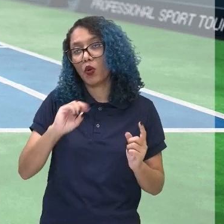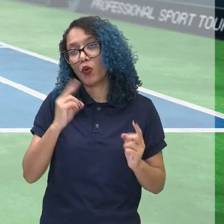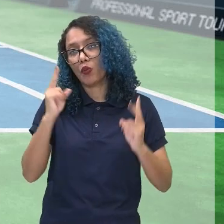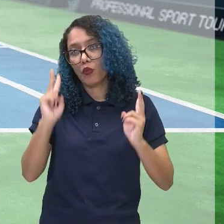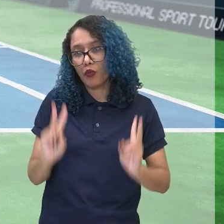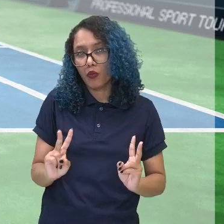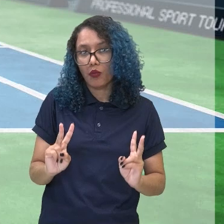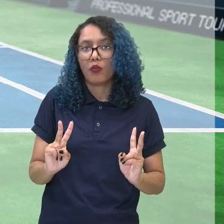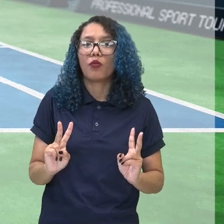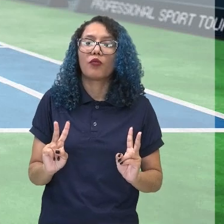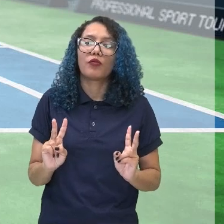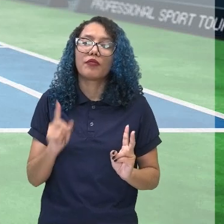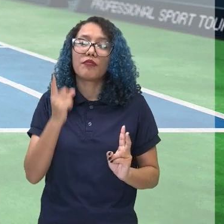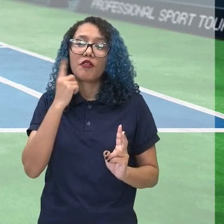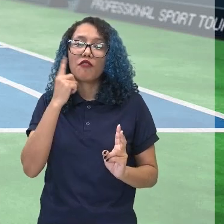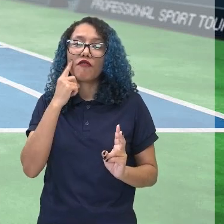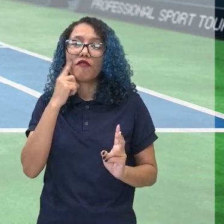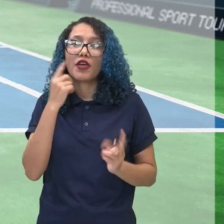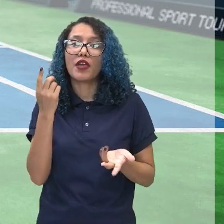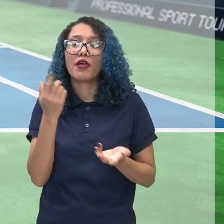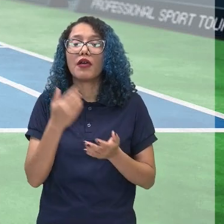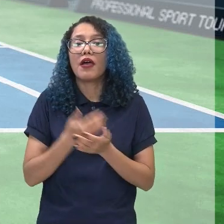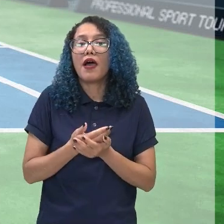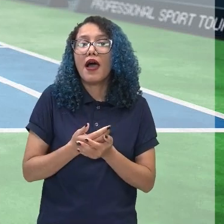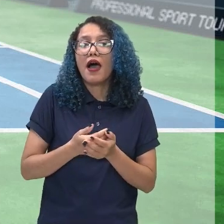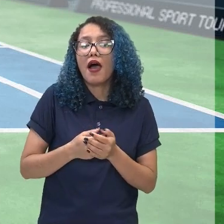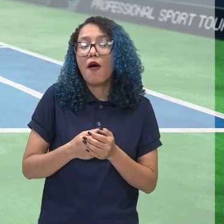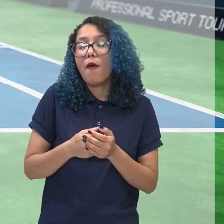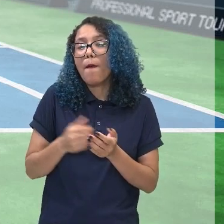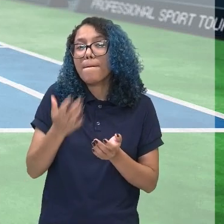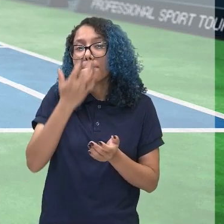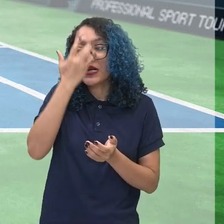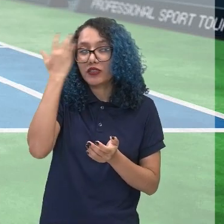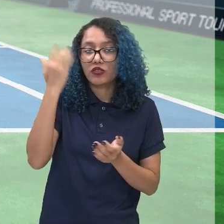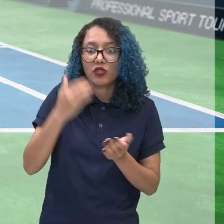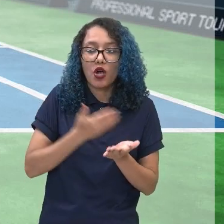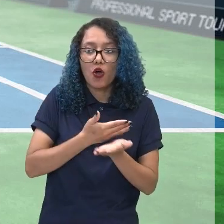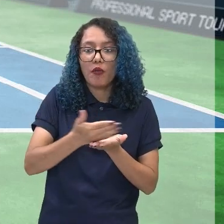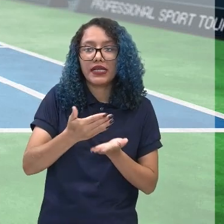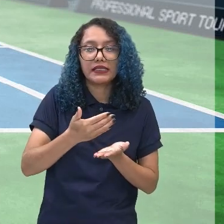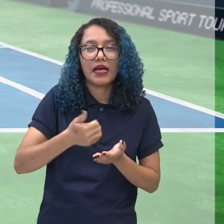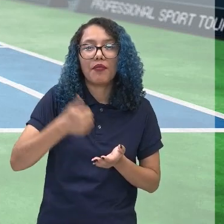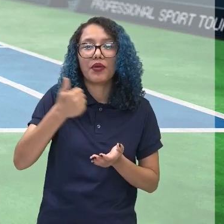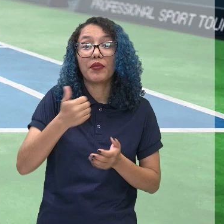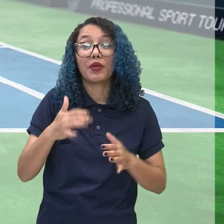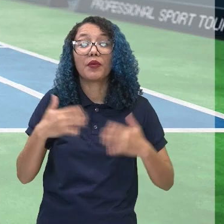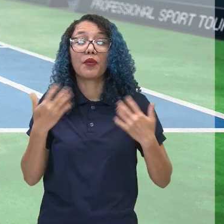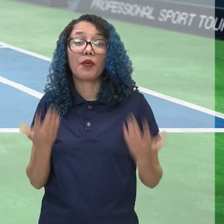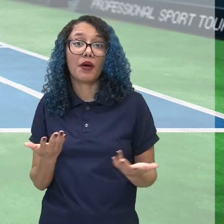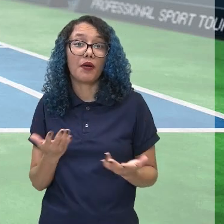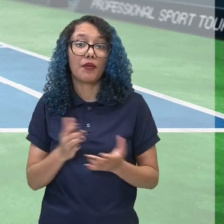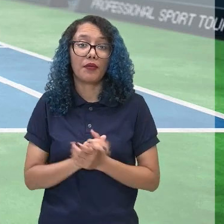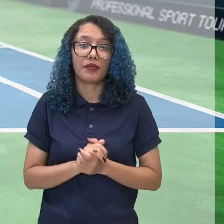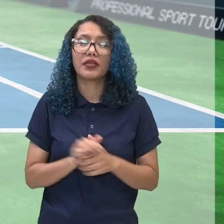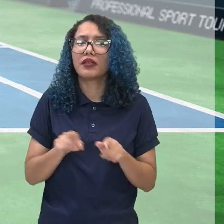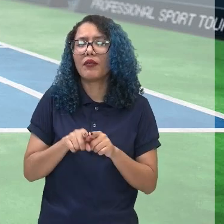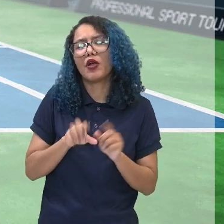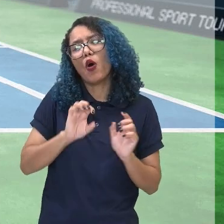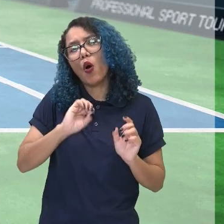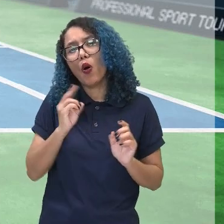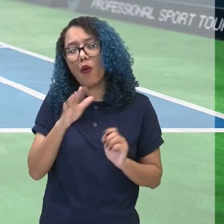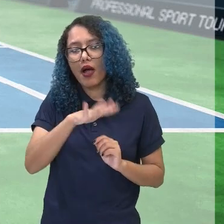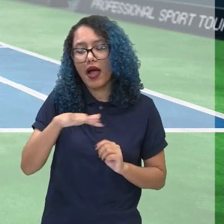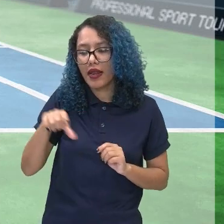determina quem servirá o primeiro ou qual lado da quadra será ocupado. Então, essa característica a gente tem até na pelada